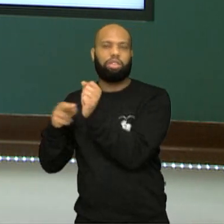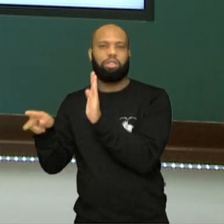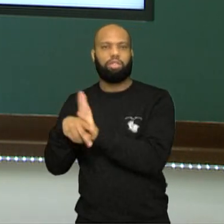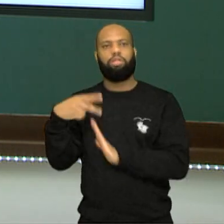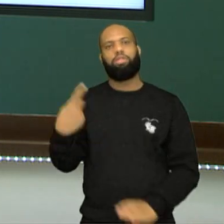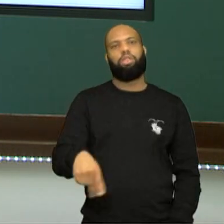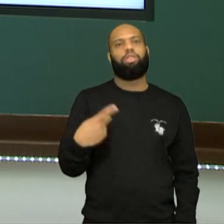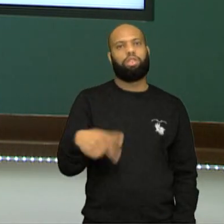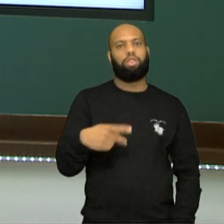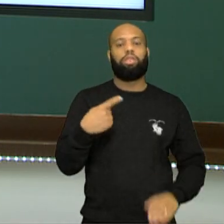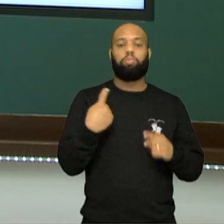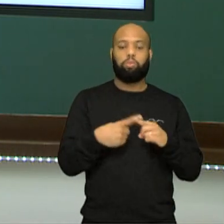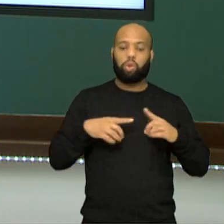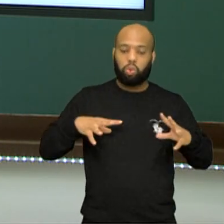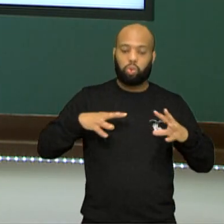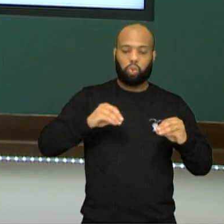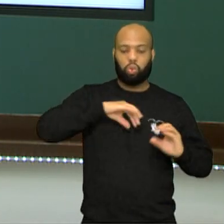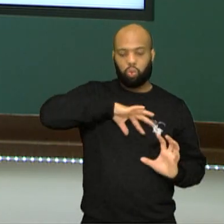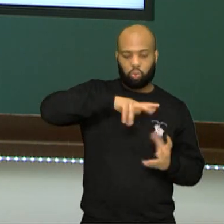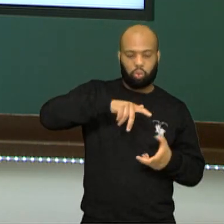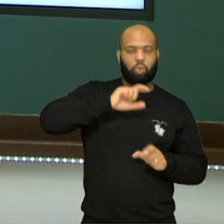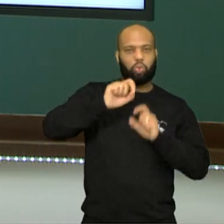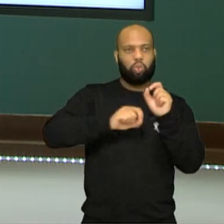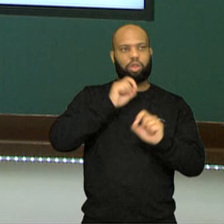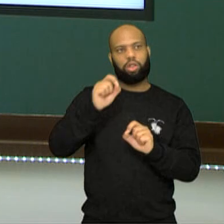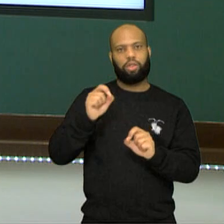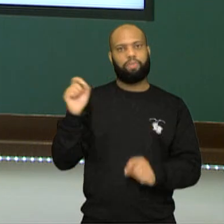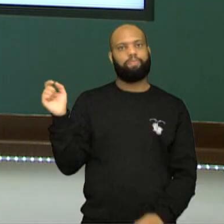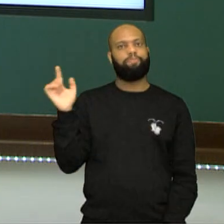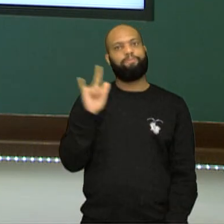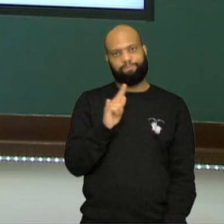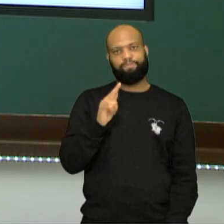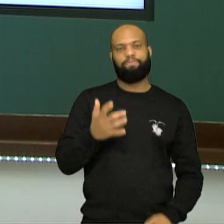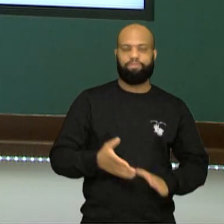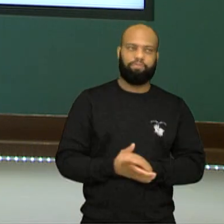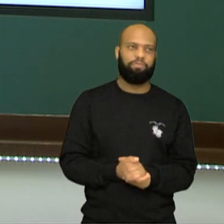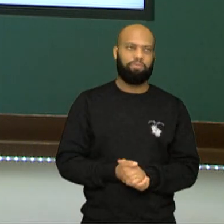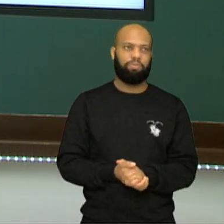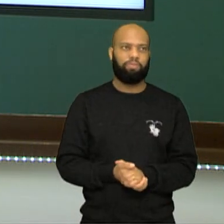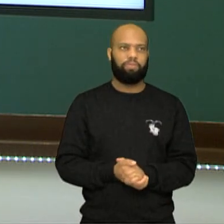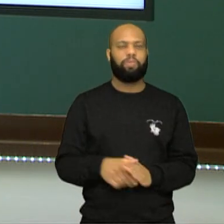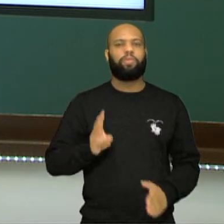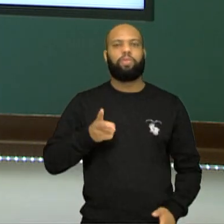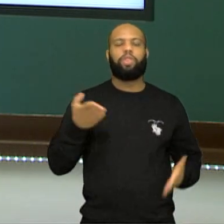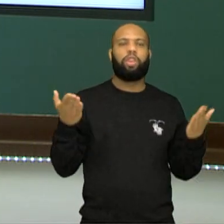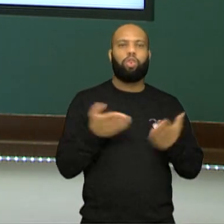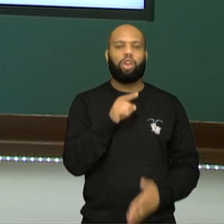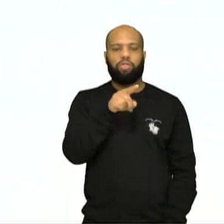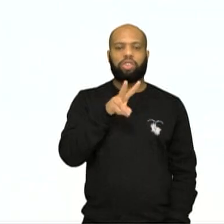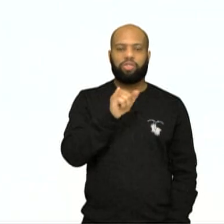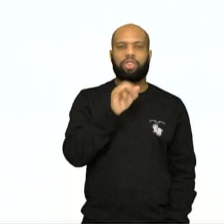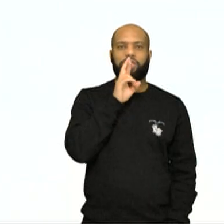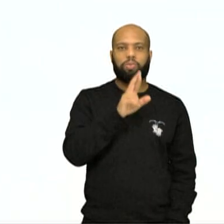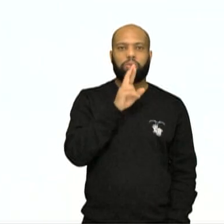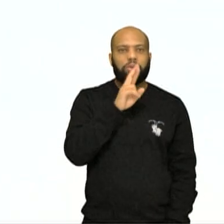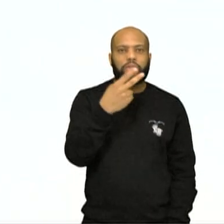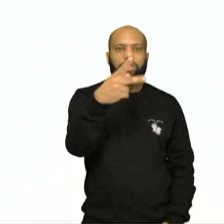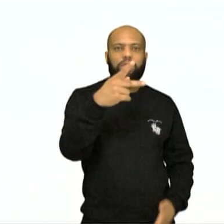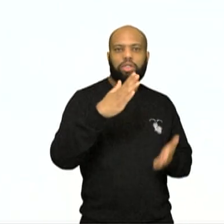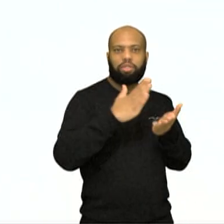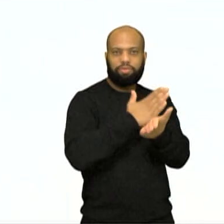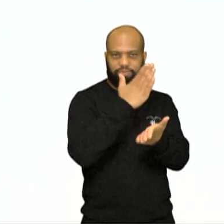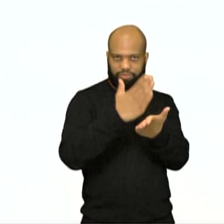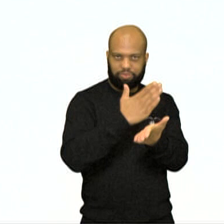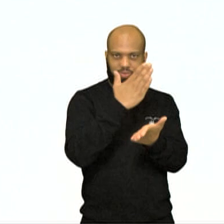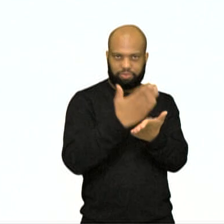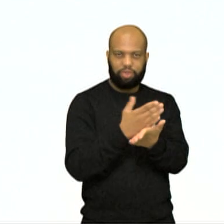né, e que o mundo inteiro é muito fã, tá? Então vamos prosseguir. Responda as seguintes questões no seu